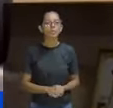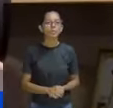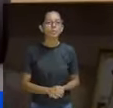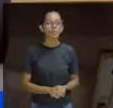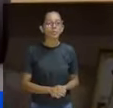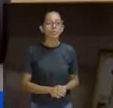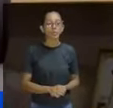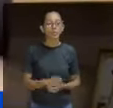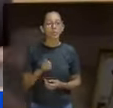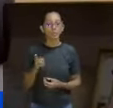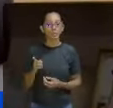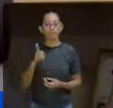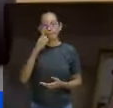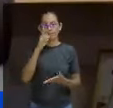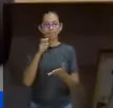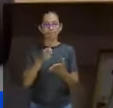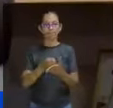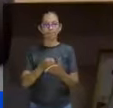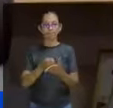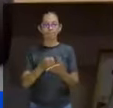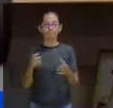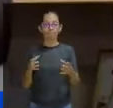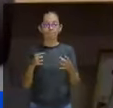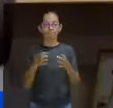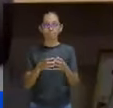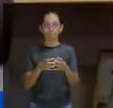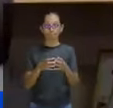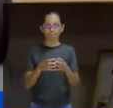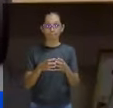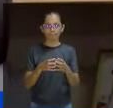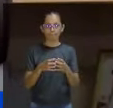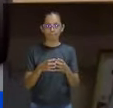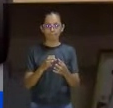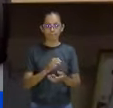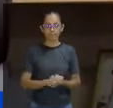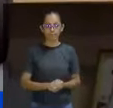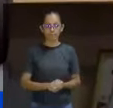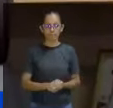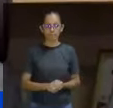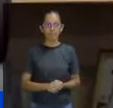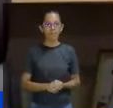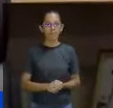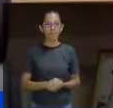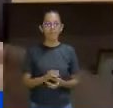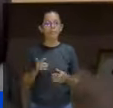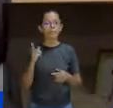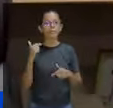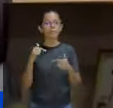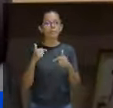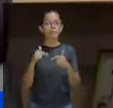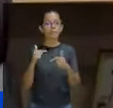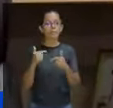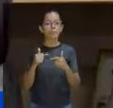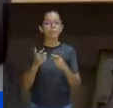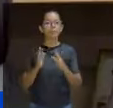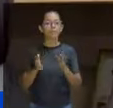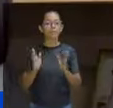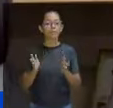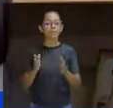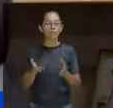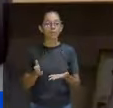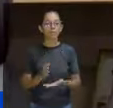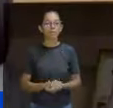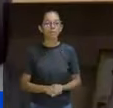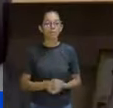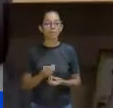elas se manifestarem com uma decisão do próprio Poder Judiciário Trabalhista, não seriam suficientes para comprovar a destinação que foi